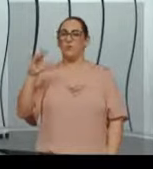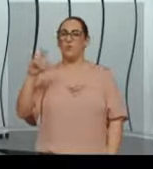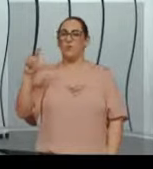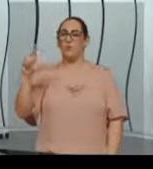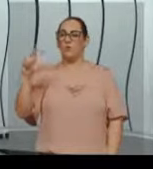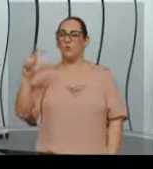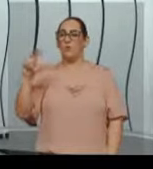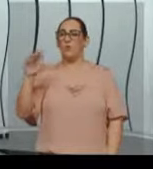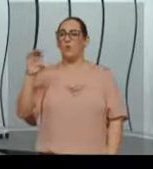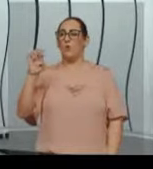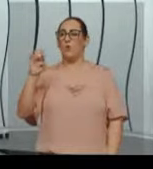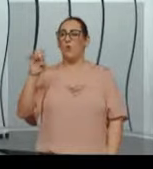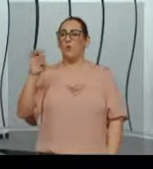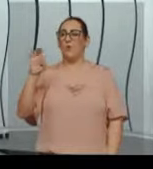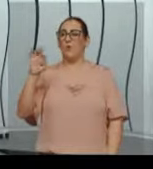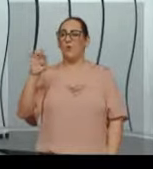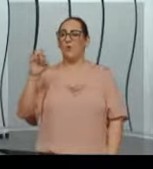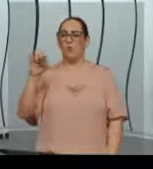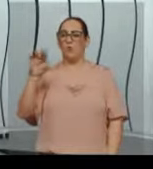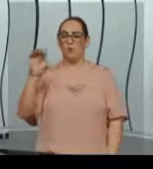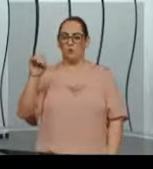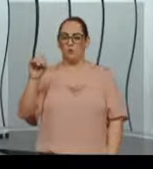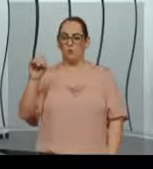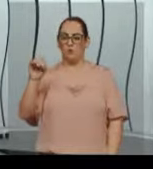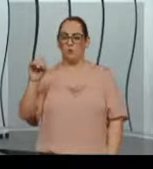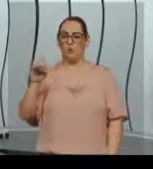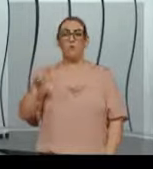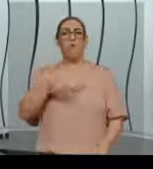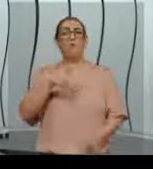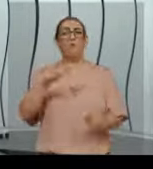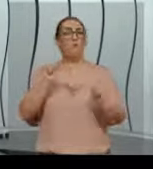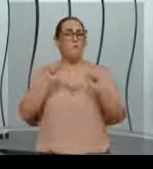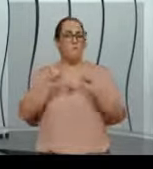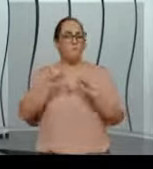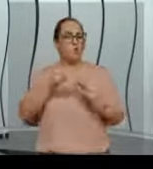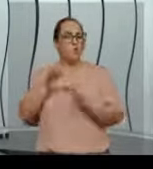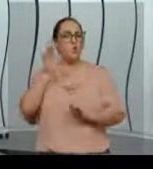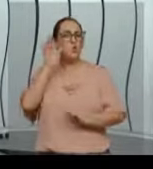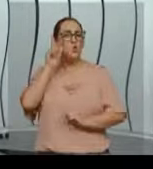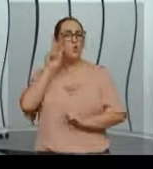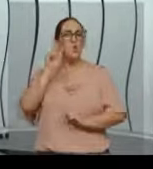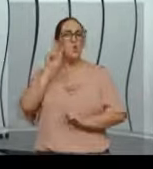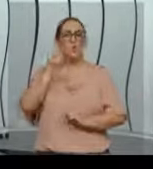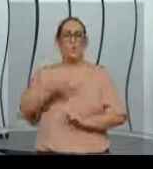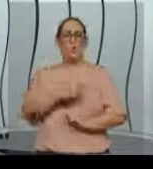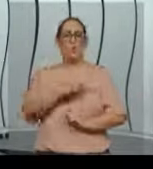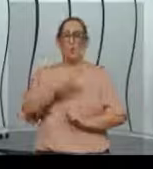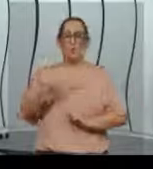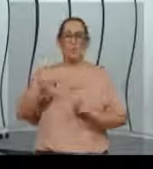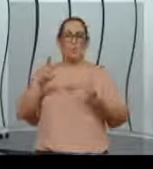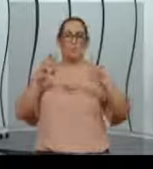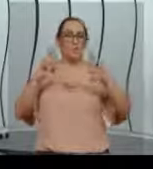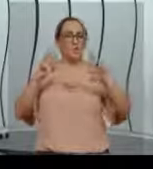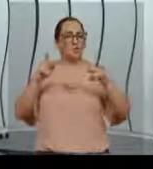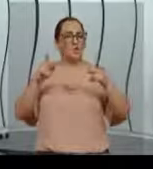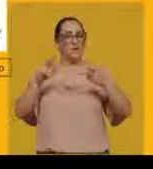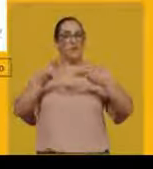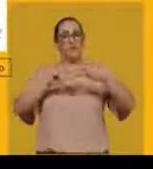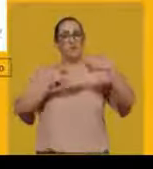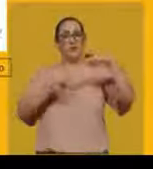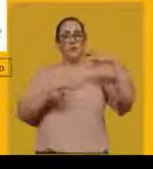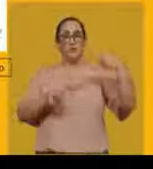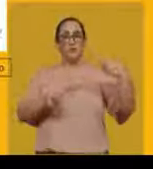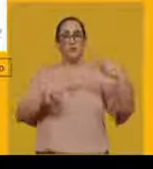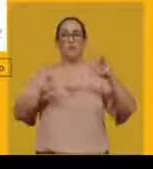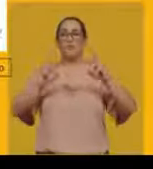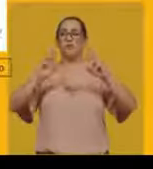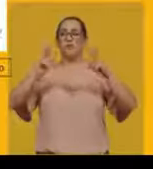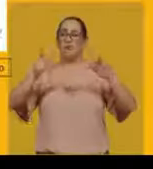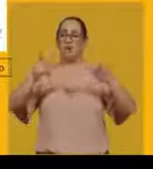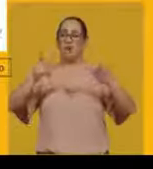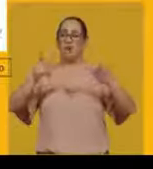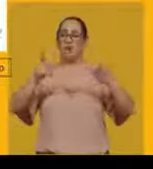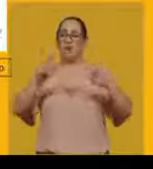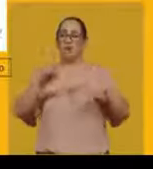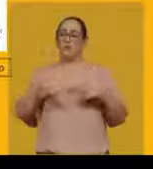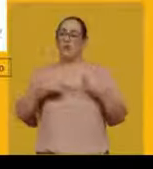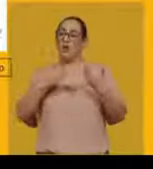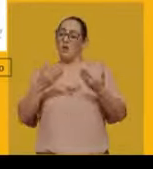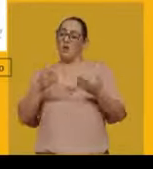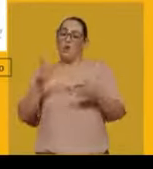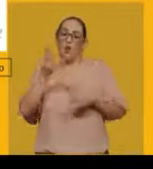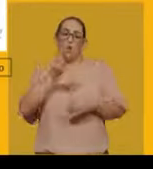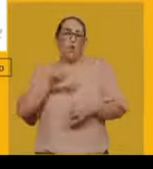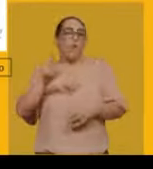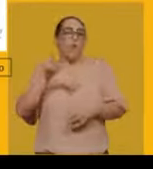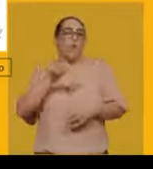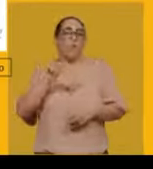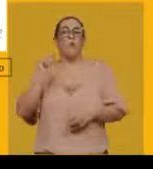1,2-dicloroeteno. Observe que se eu tenho nomes diferentes, eu tenho estruturas diferentes, logo